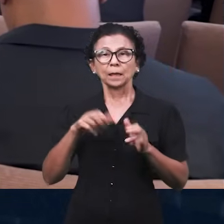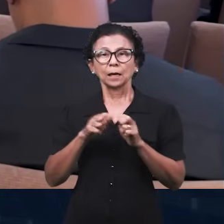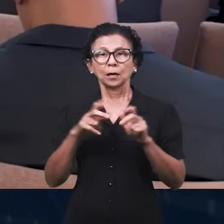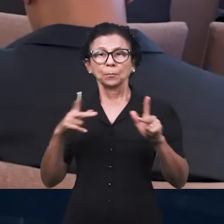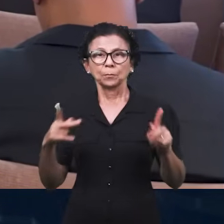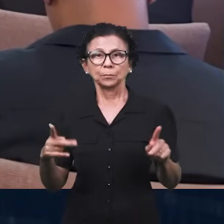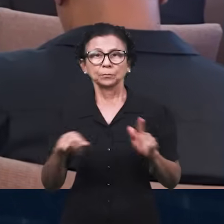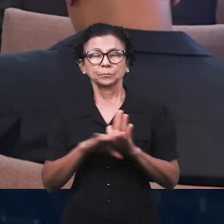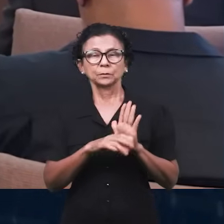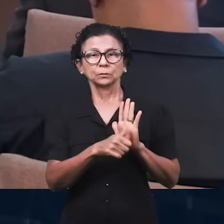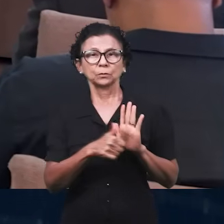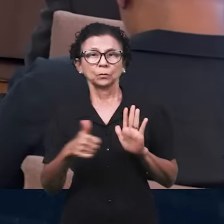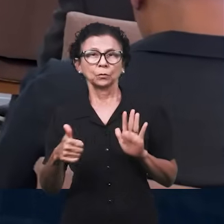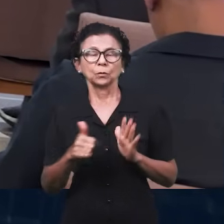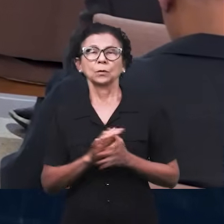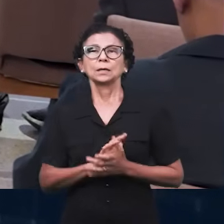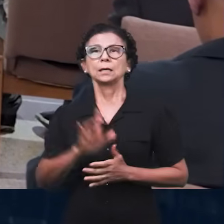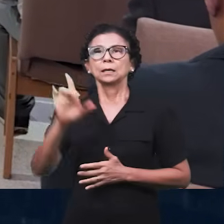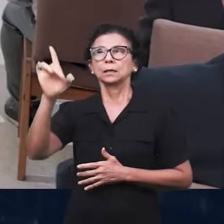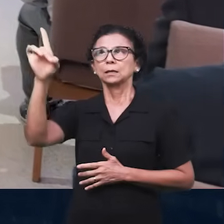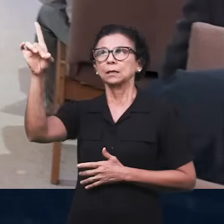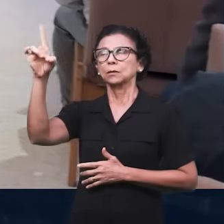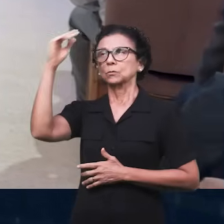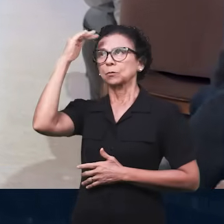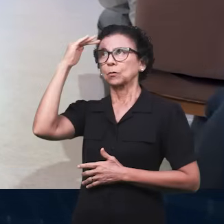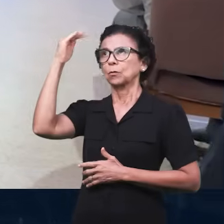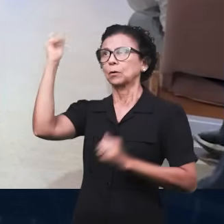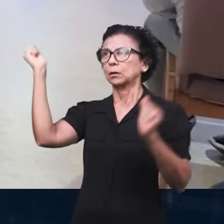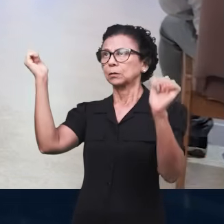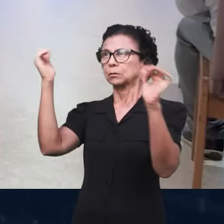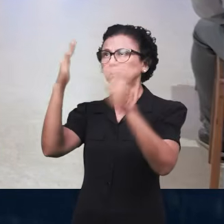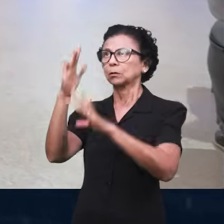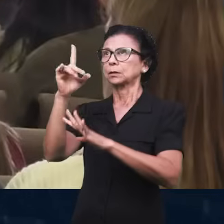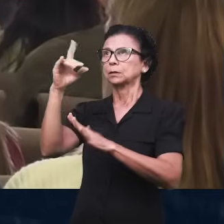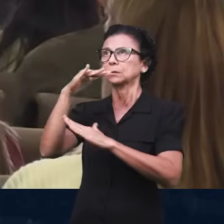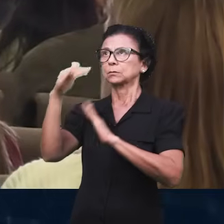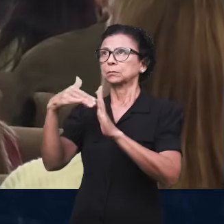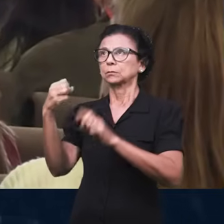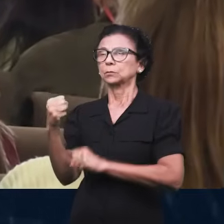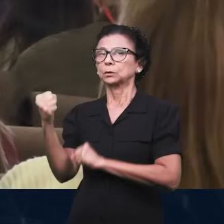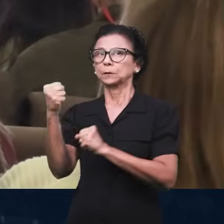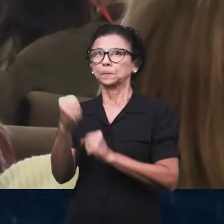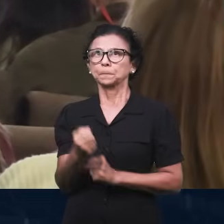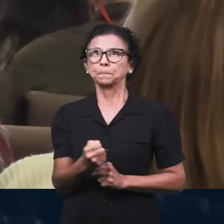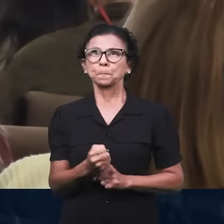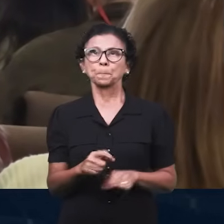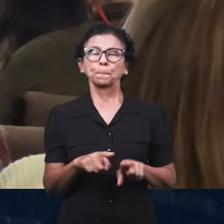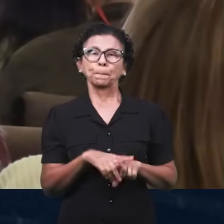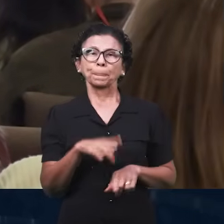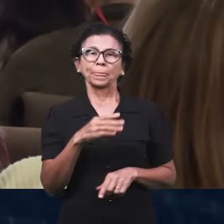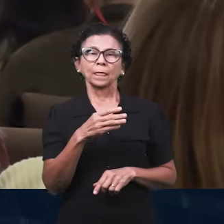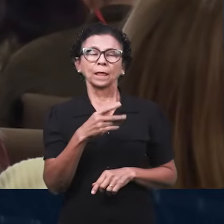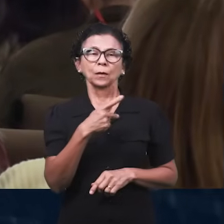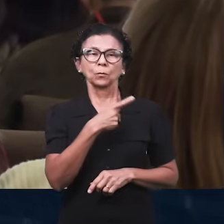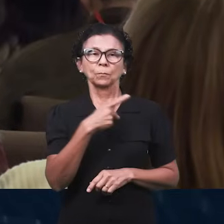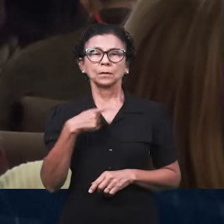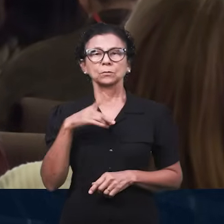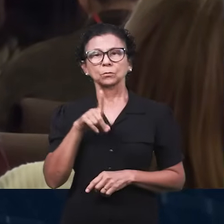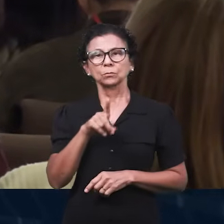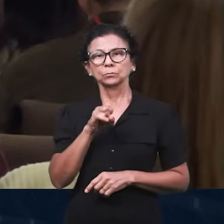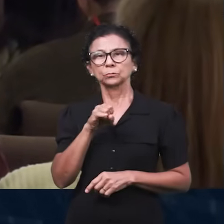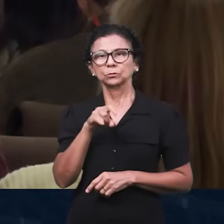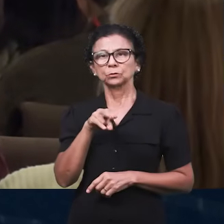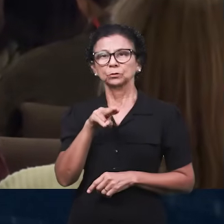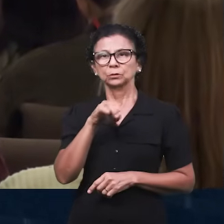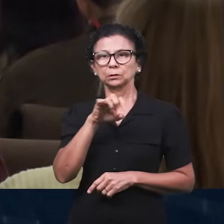a glória e honra e poder ao Senhor Deus Todo-Poderoso. O pastor Diniz Cipreste, membro do Conselho